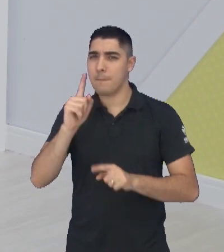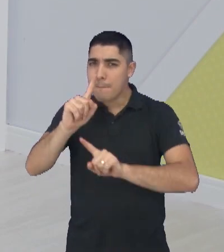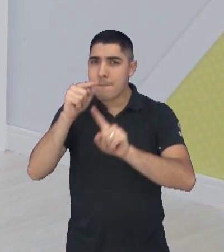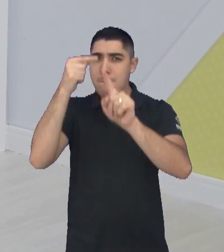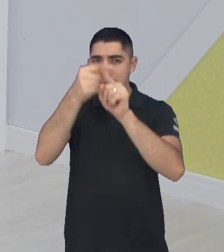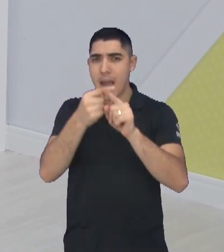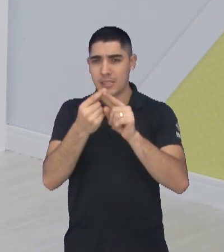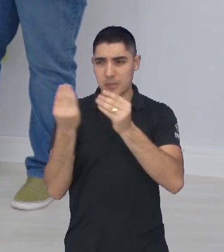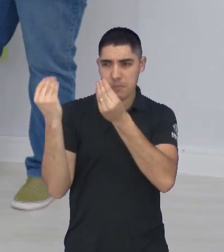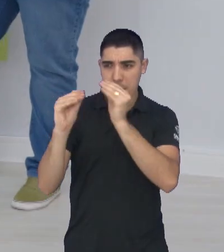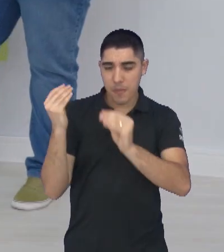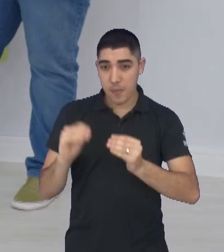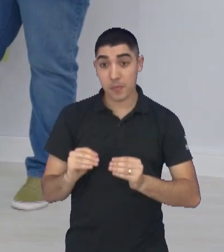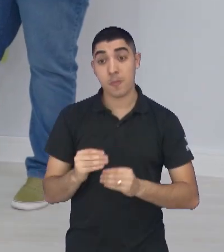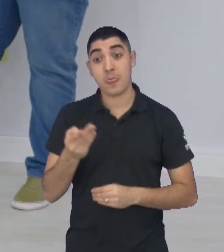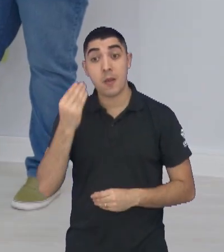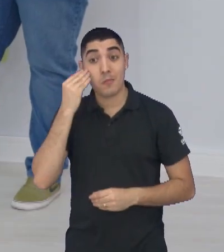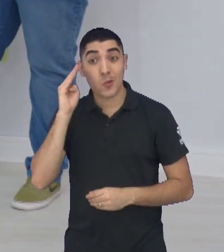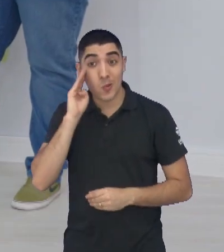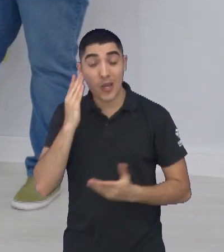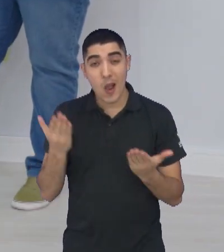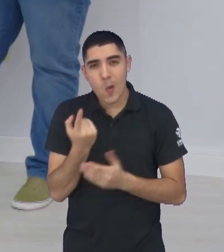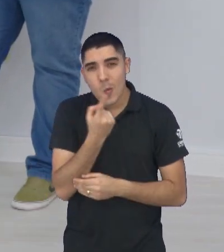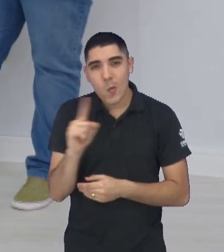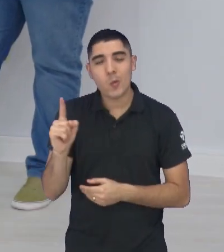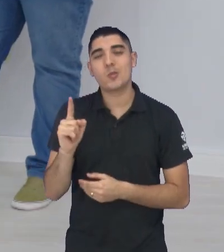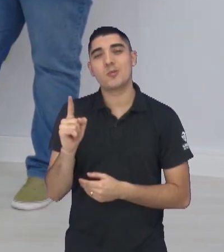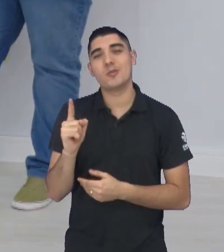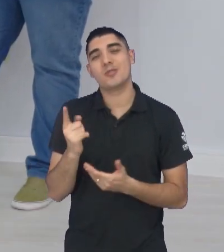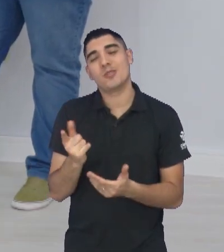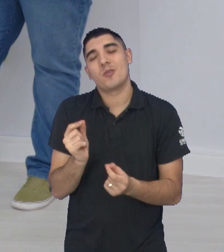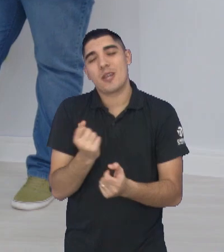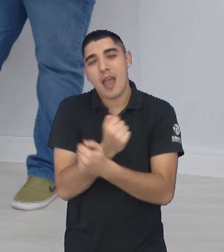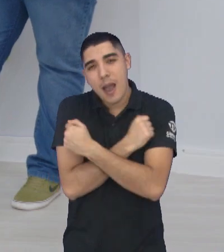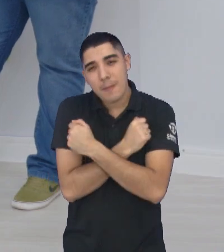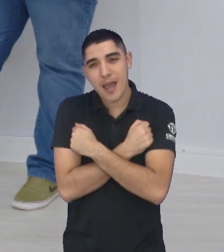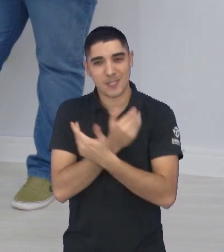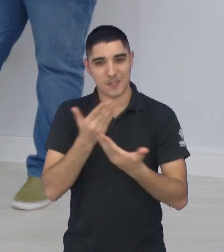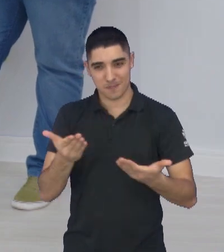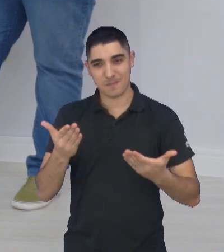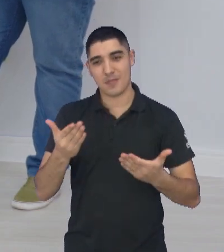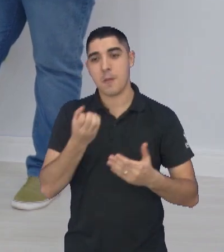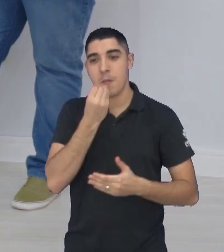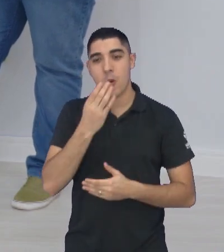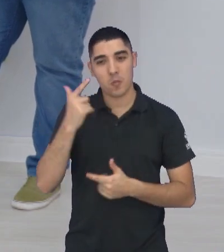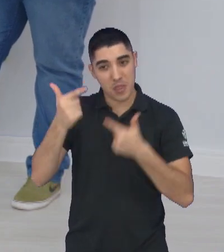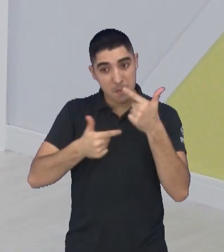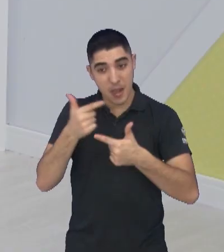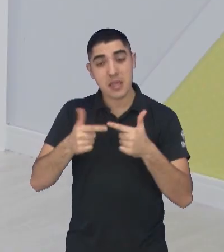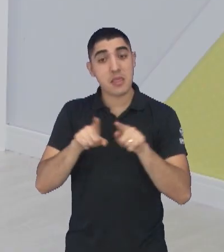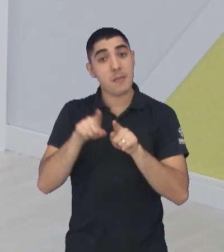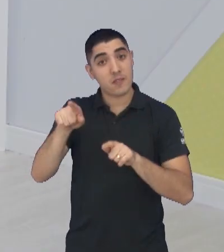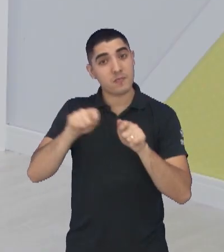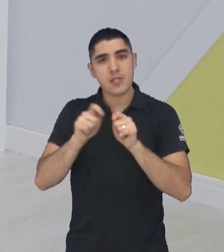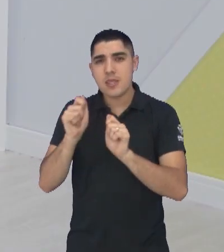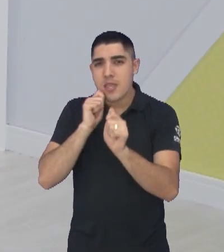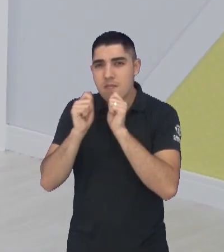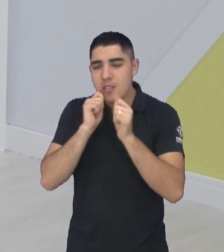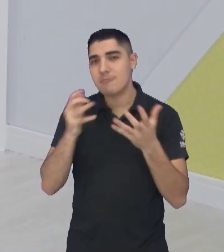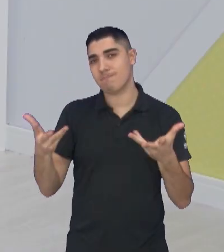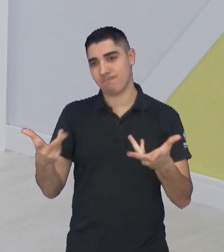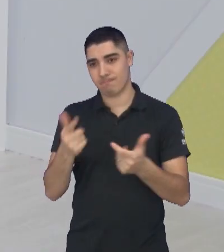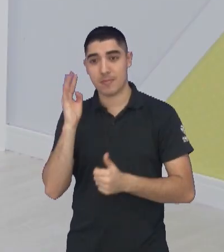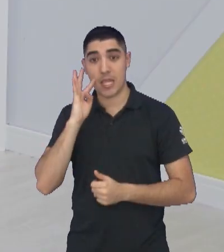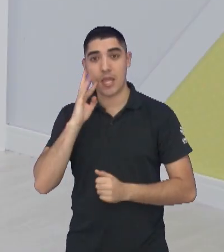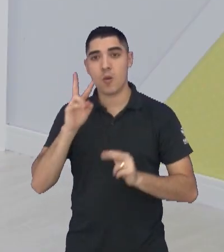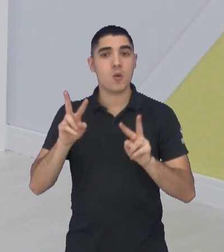durante a semana. Brunão, para a gente fechar, um grande abraço para você, parabéns pelo trabalho no final de semana. Aliás, o Brunão fez uma matéria muito bacana